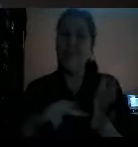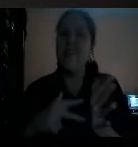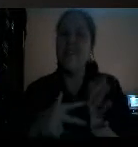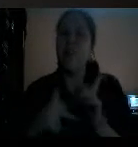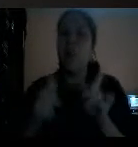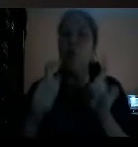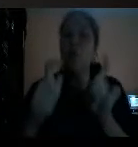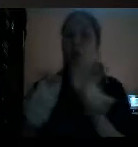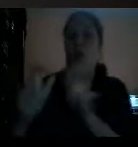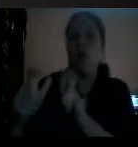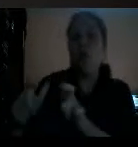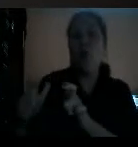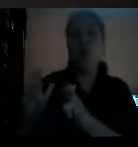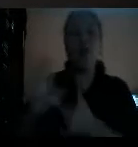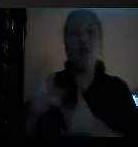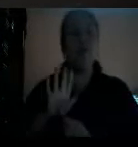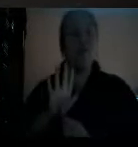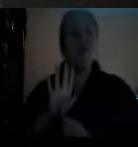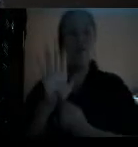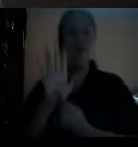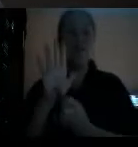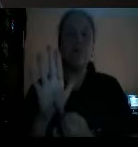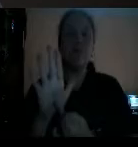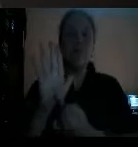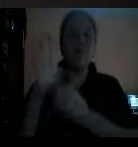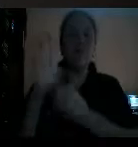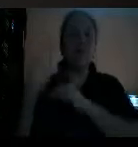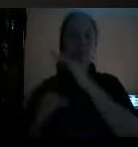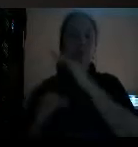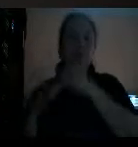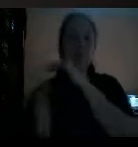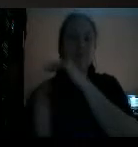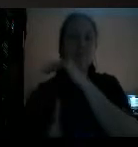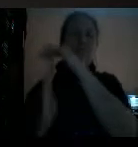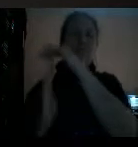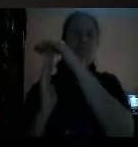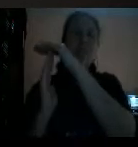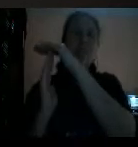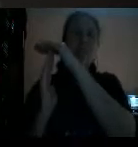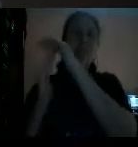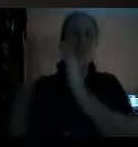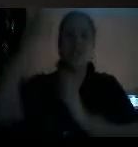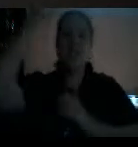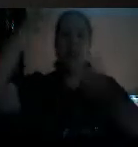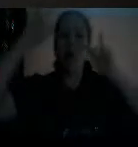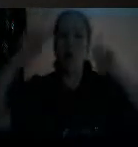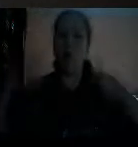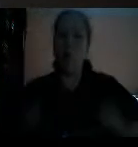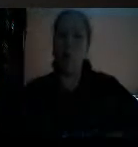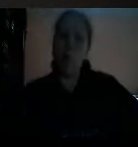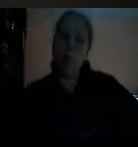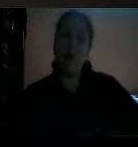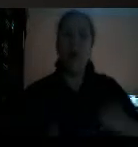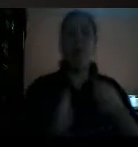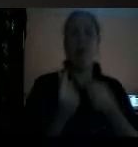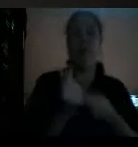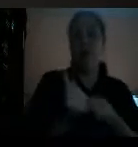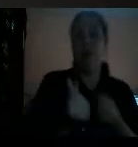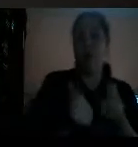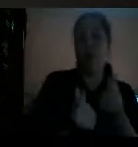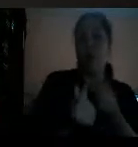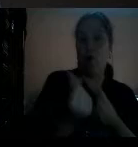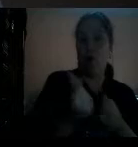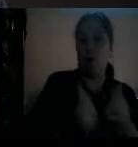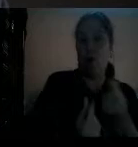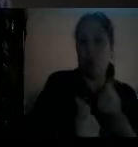potencialidades humanas e econômicas. Tranquilão? Beleza. Compreendi, esse é o determinismo